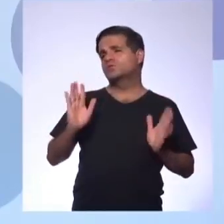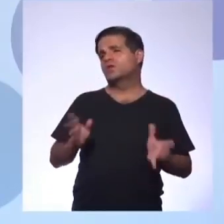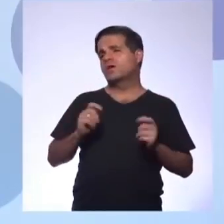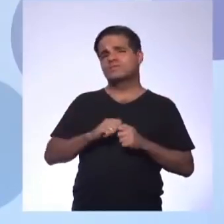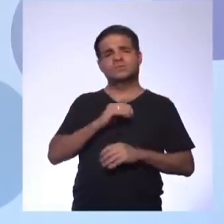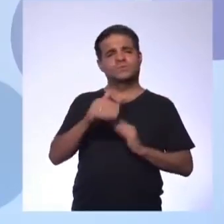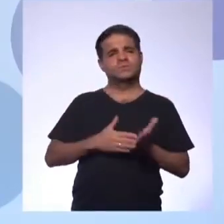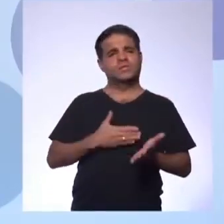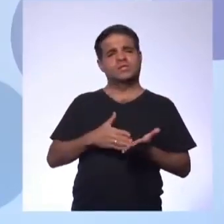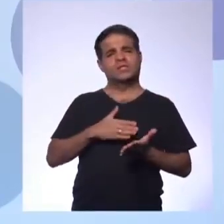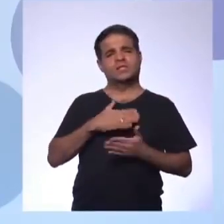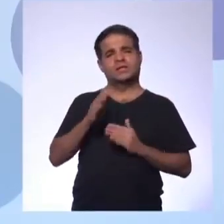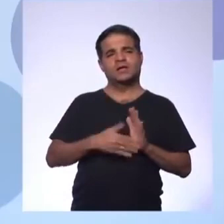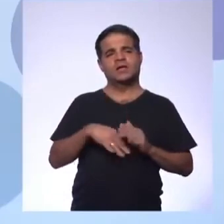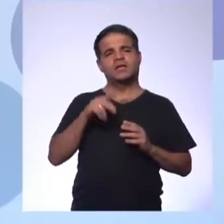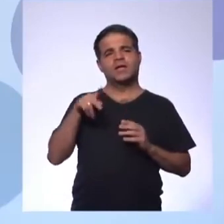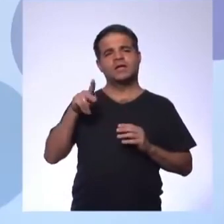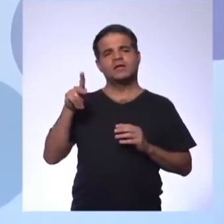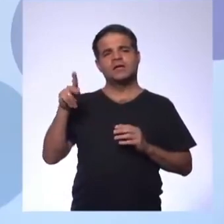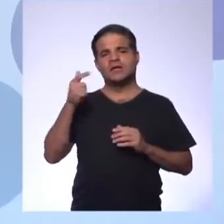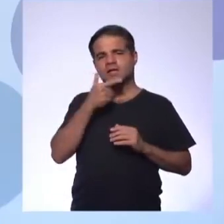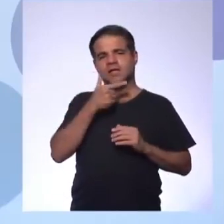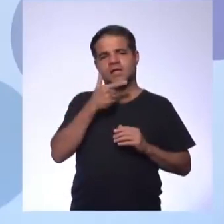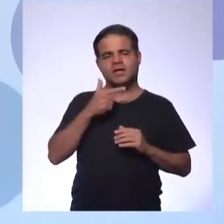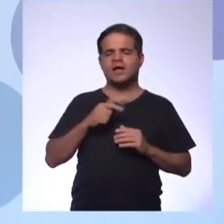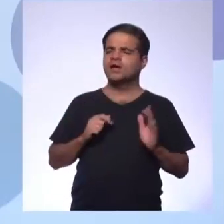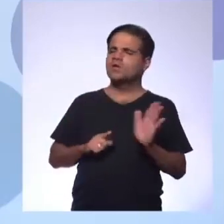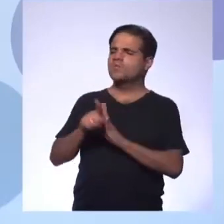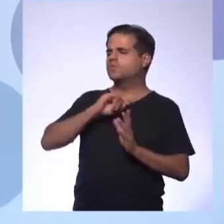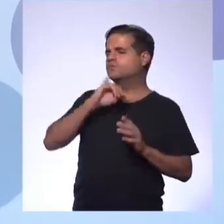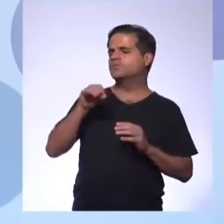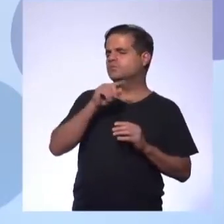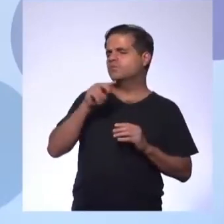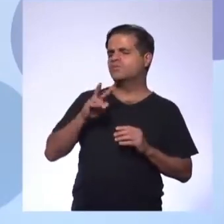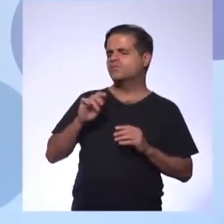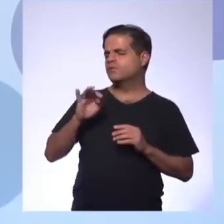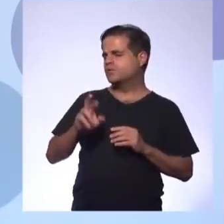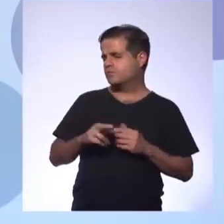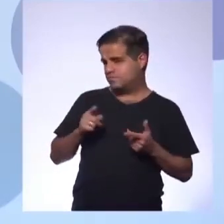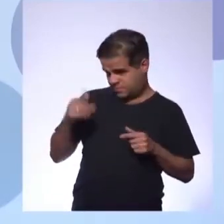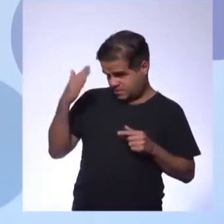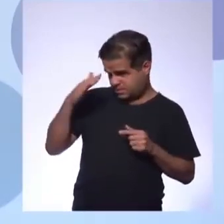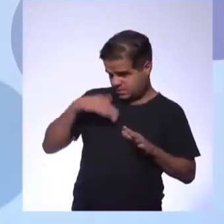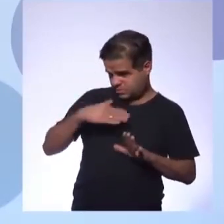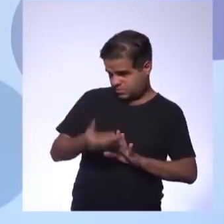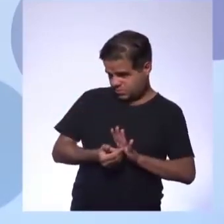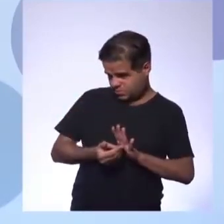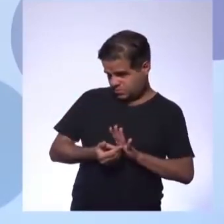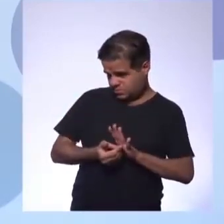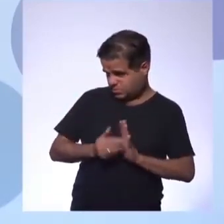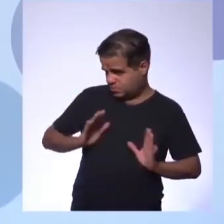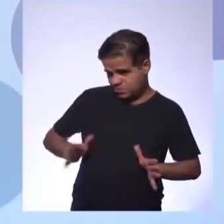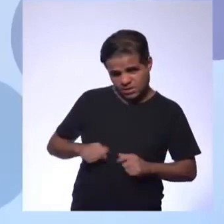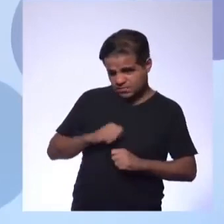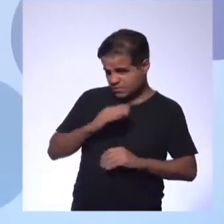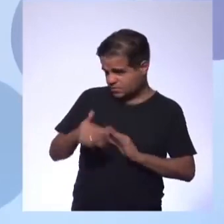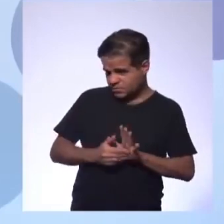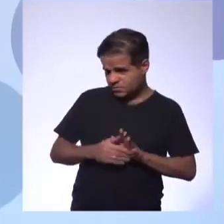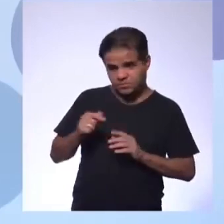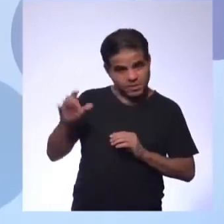esses caderninhos aí, kkkk. Aí eu pergunto para o João Vitor, você entendeu tudo o que você fez?